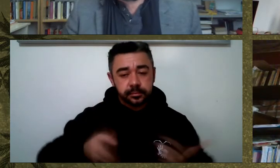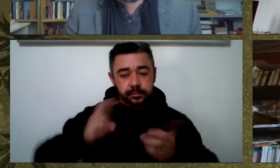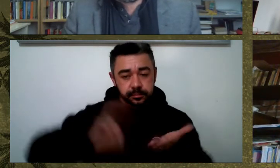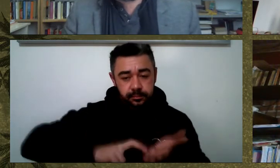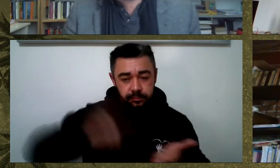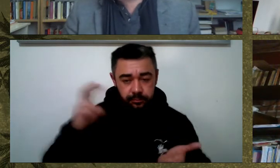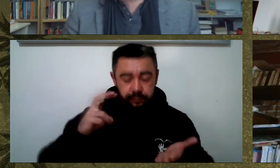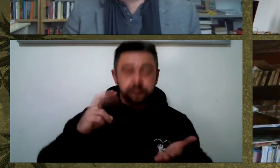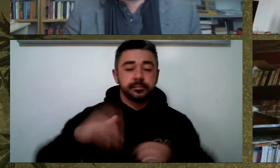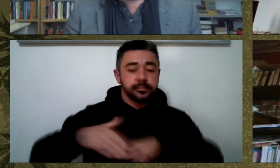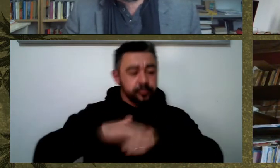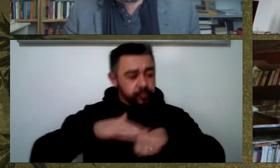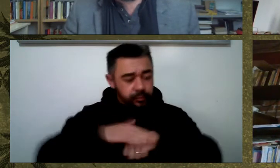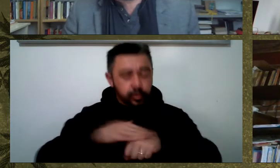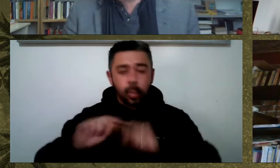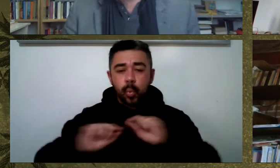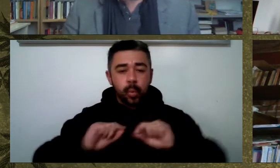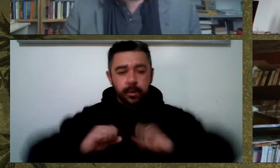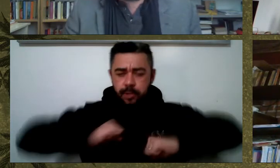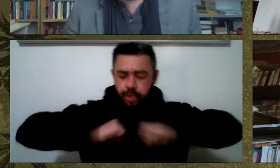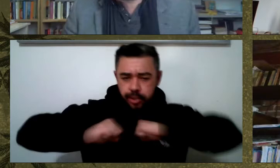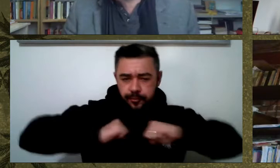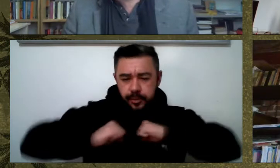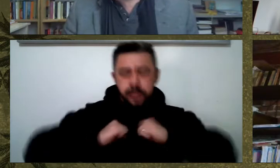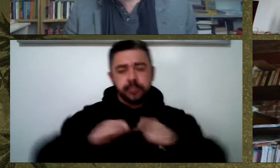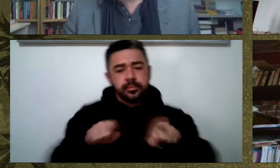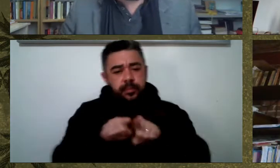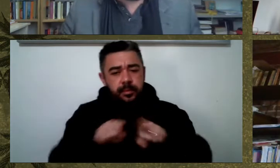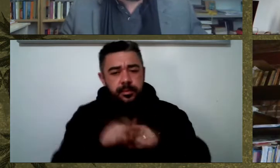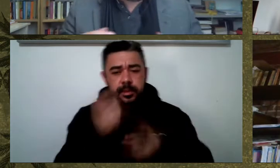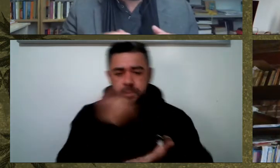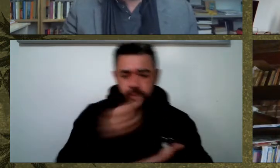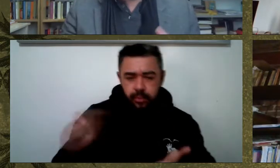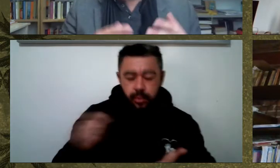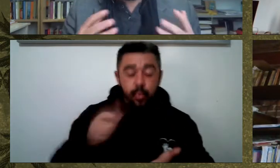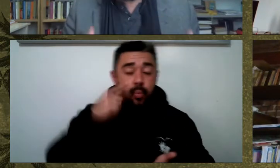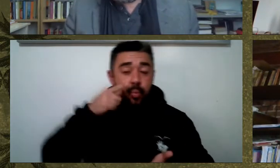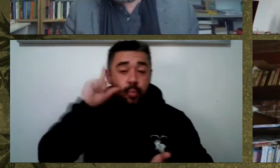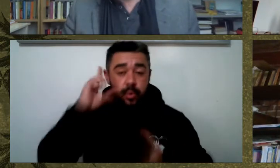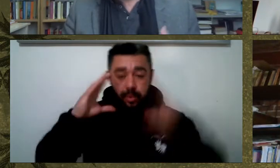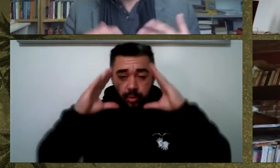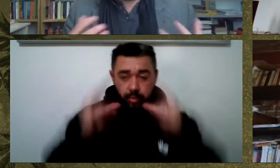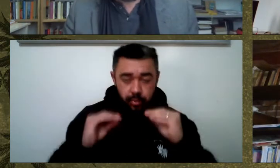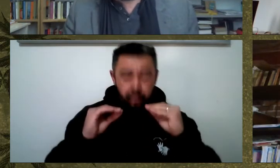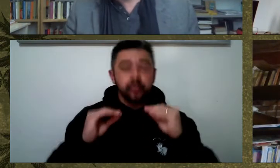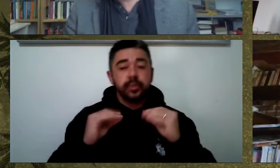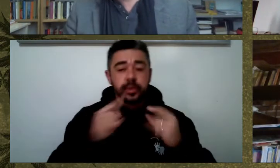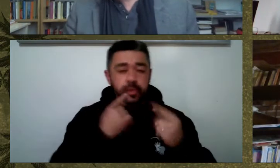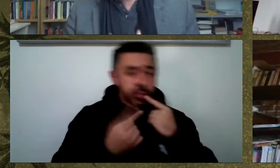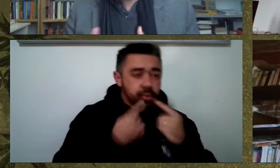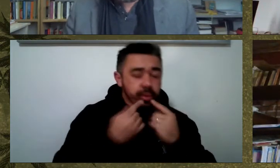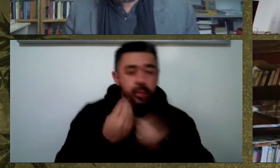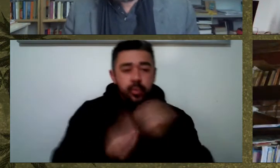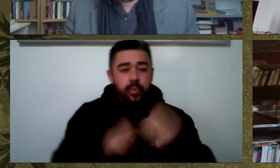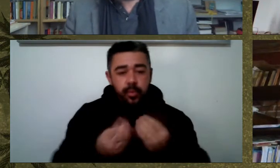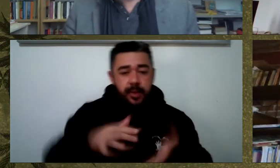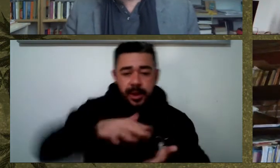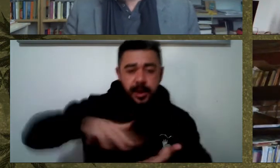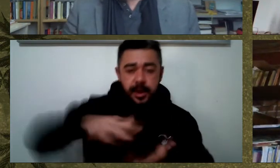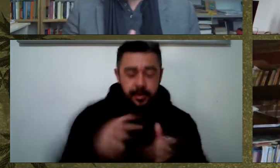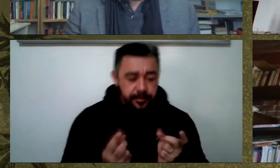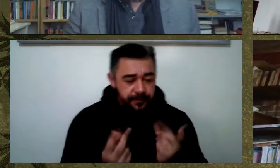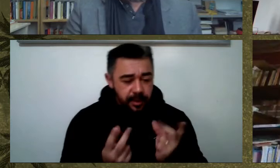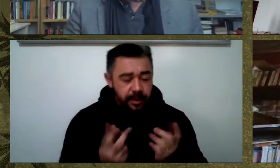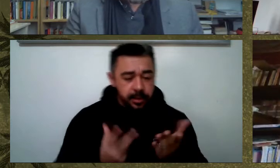sobre o ativismo, as associações. Ontem de noite, a discussão sobre o mercado, a indústria da